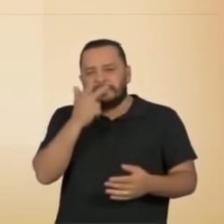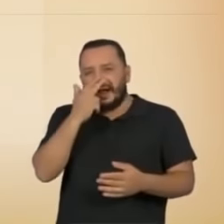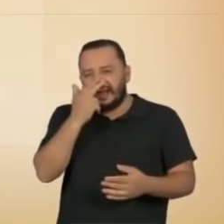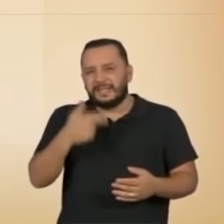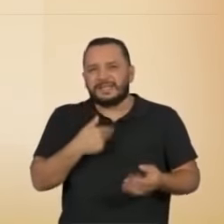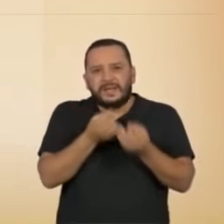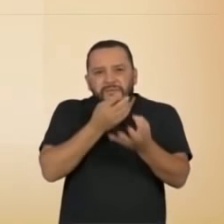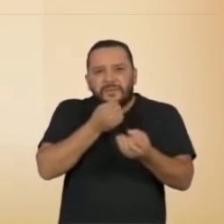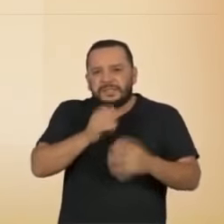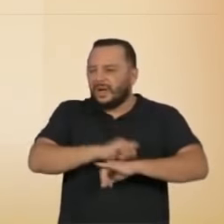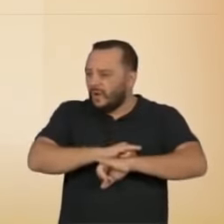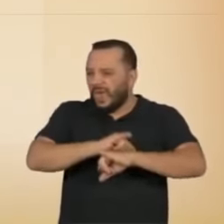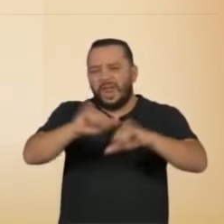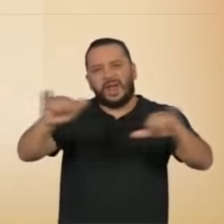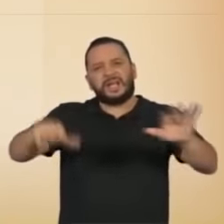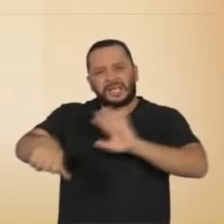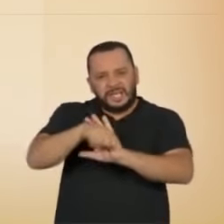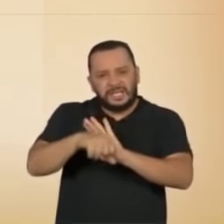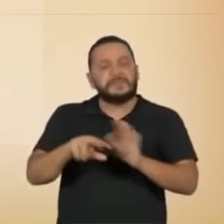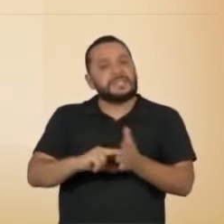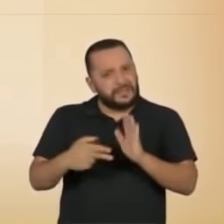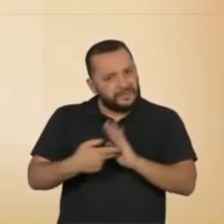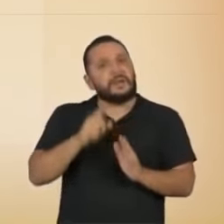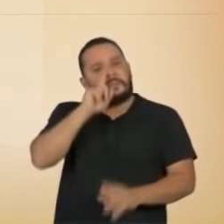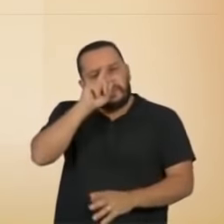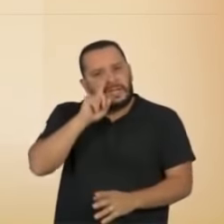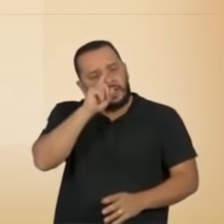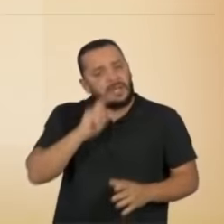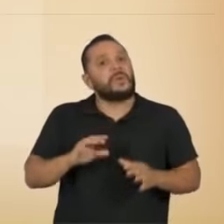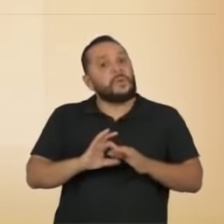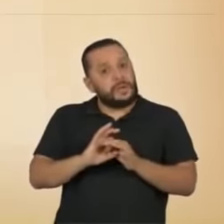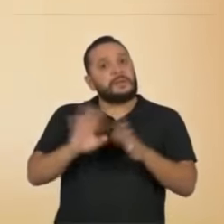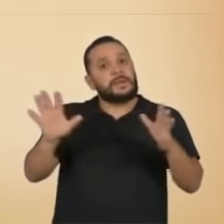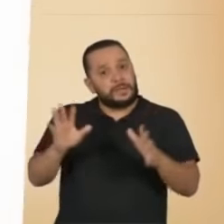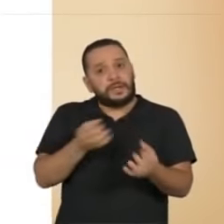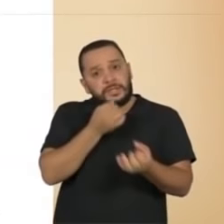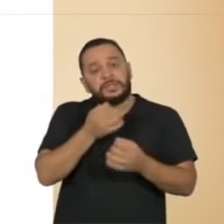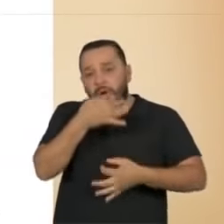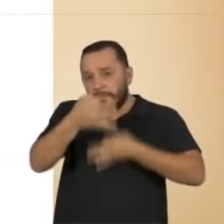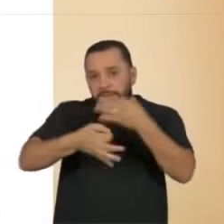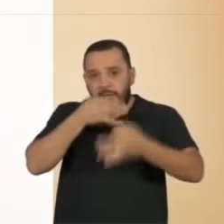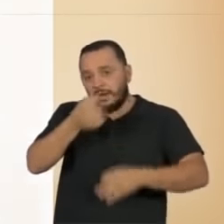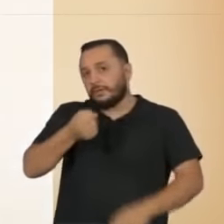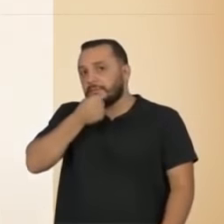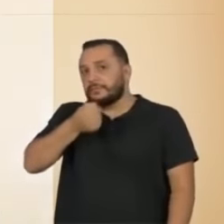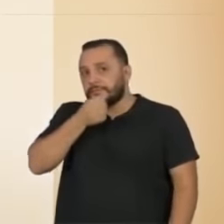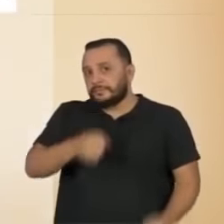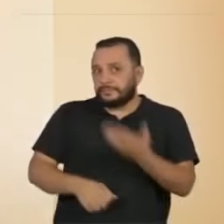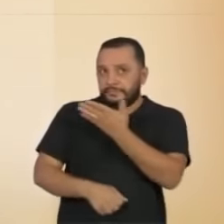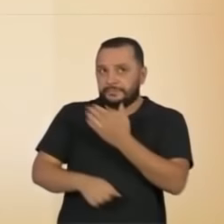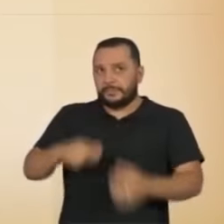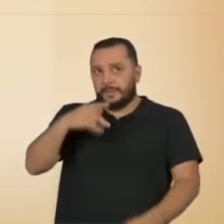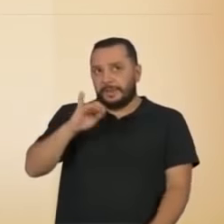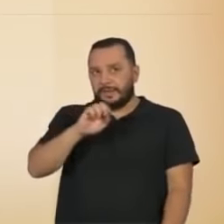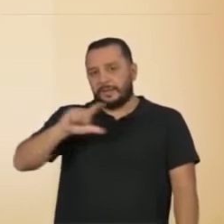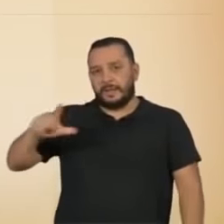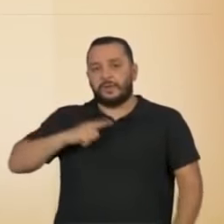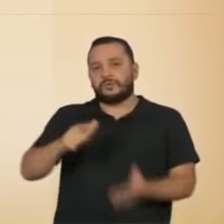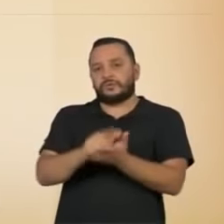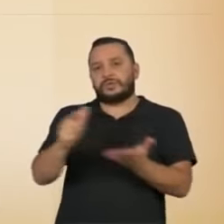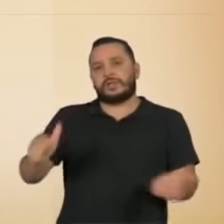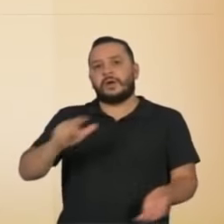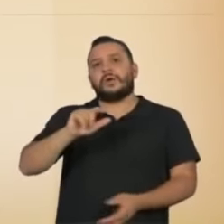de informações, o que significa claro risco para a liberdade de imprensa. De acordo com a coluna Painel do jornal Folha de São